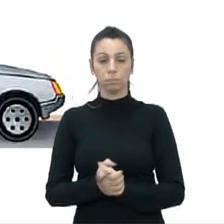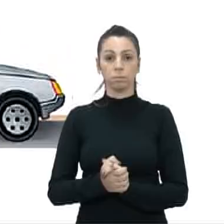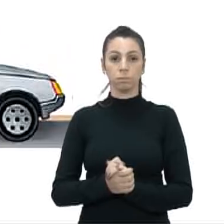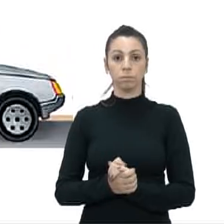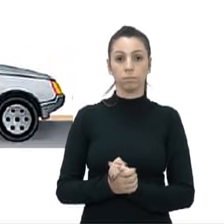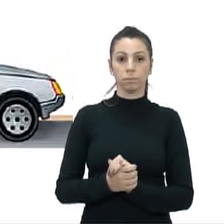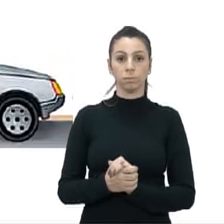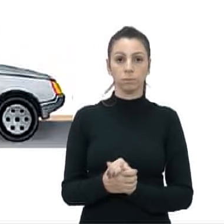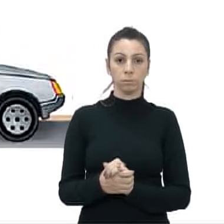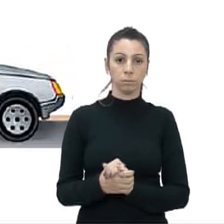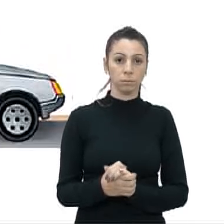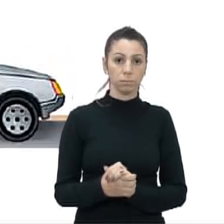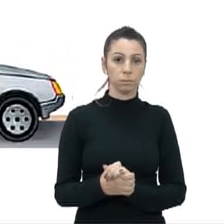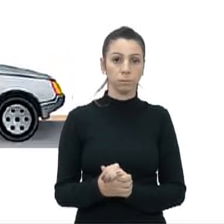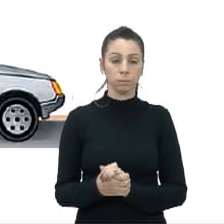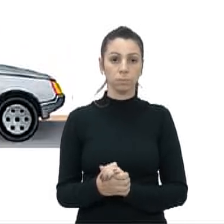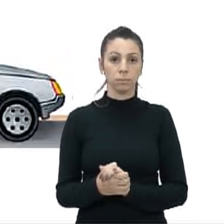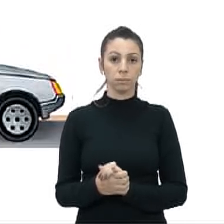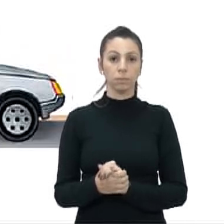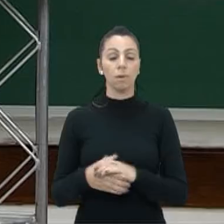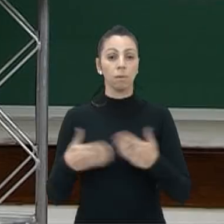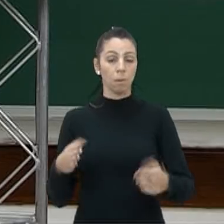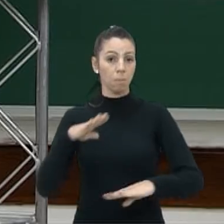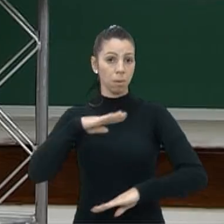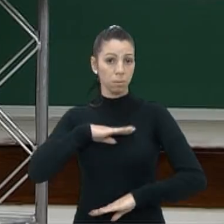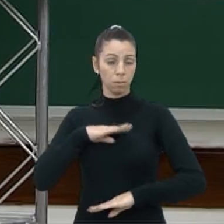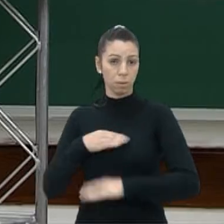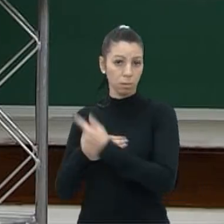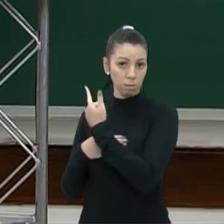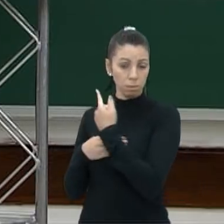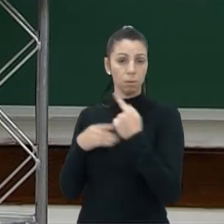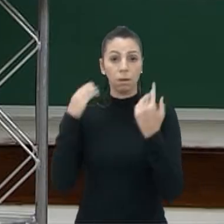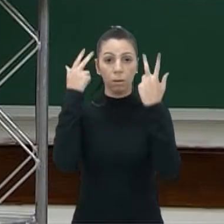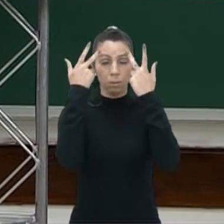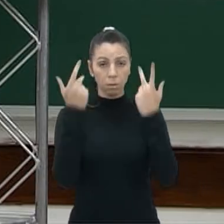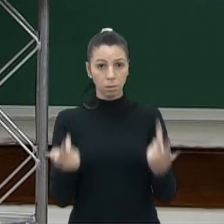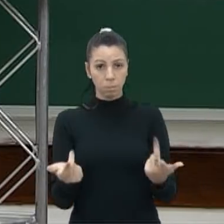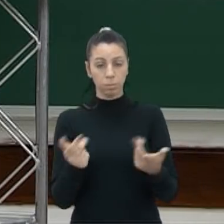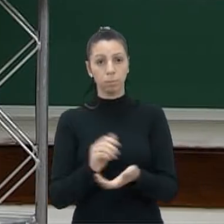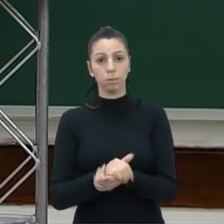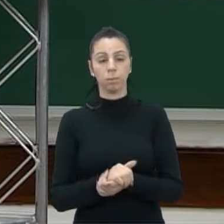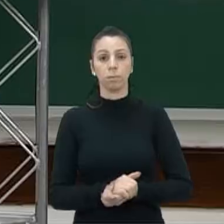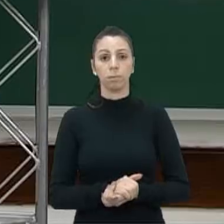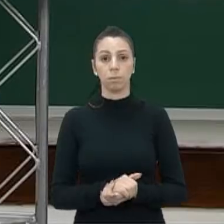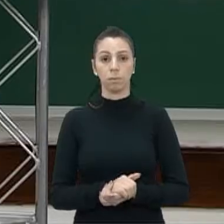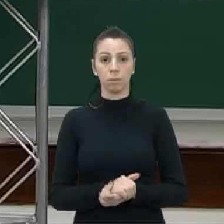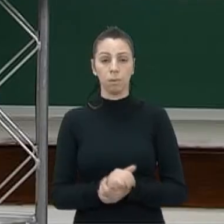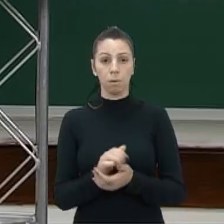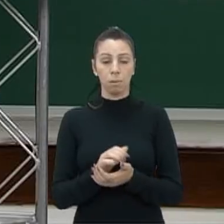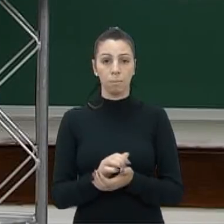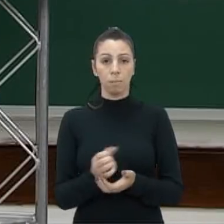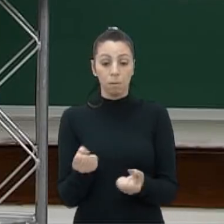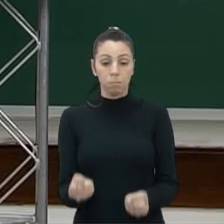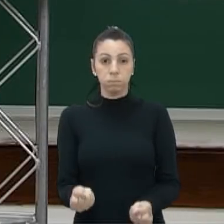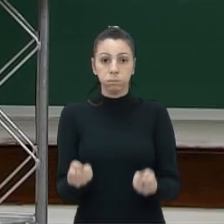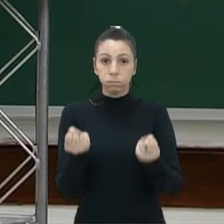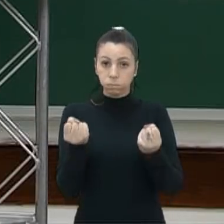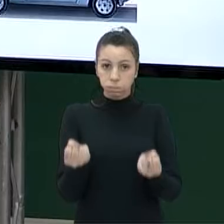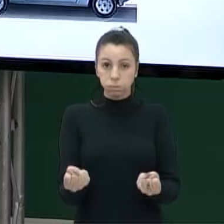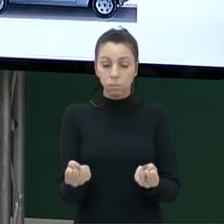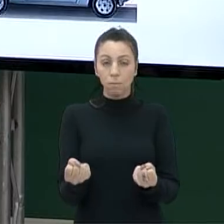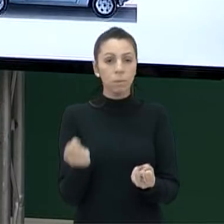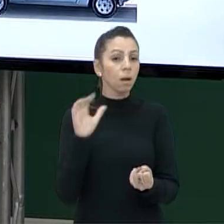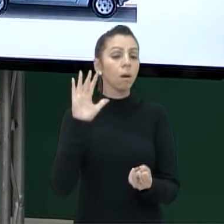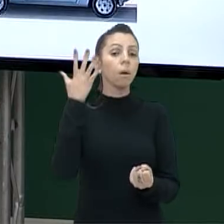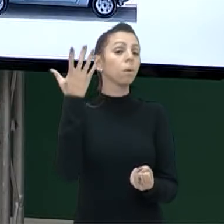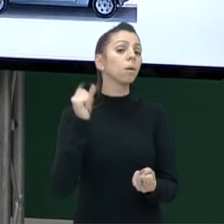Bem, aqui a gente vai falar uma situação que é bastante comum, né, com relação basicamente à massa. O que